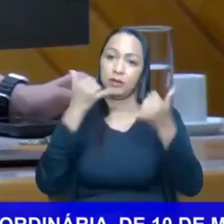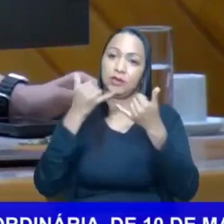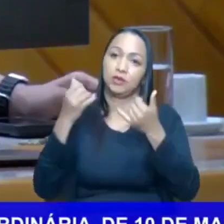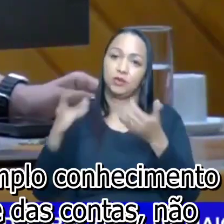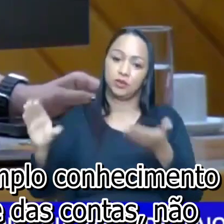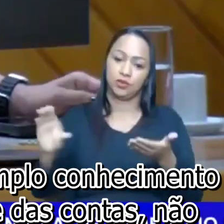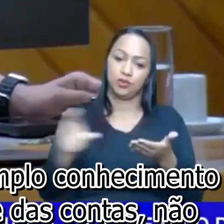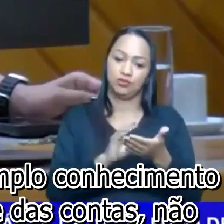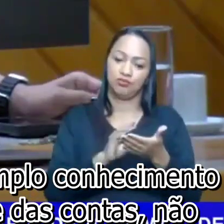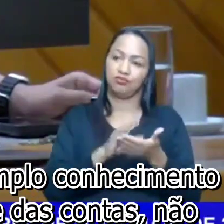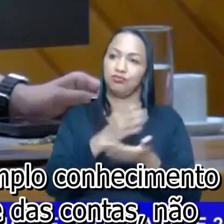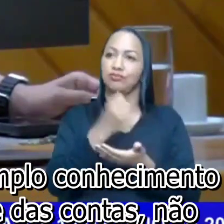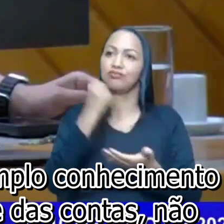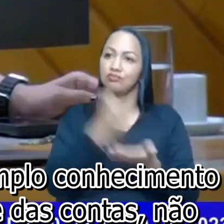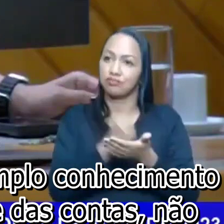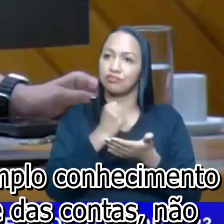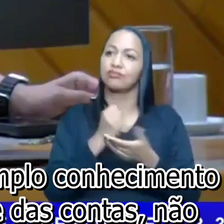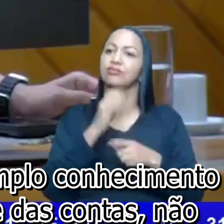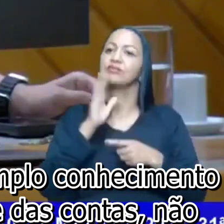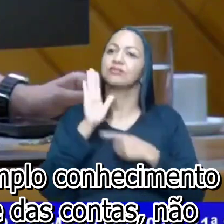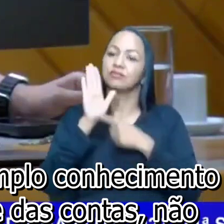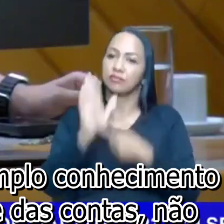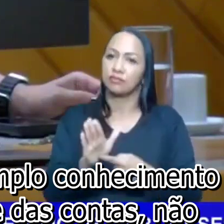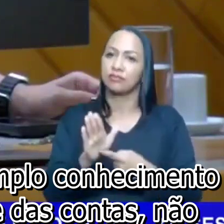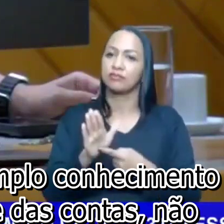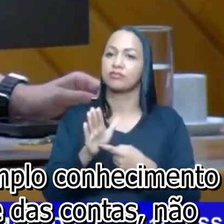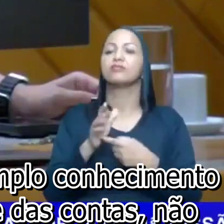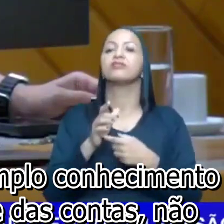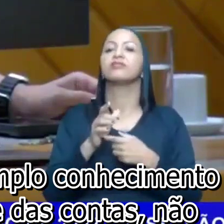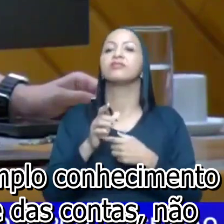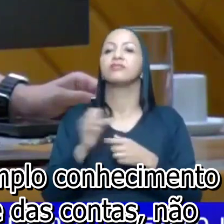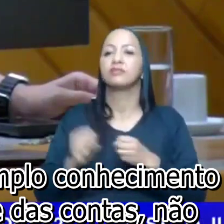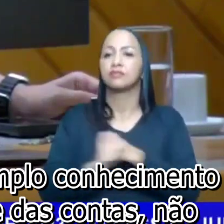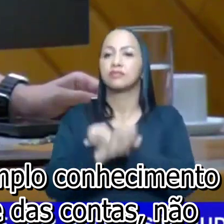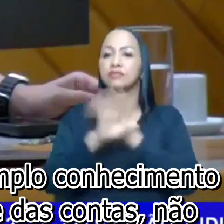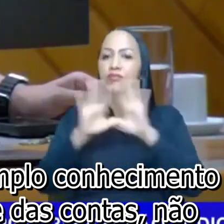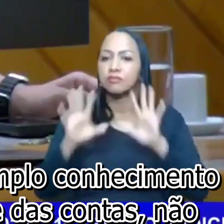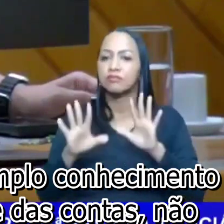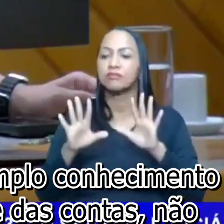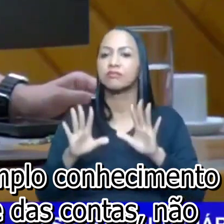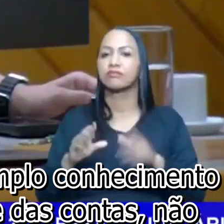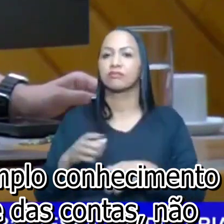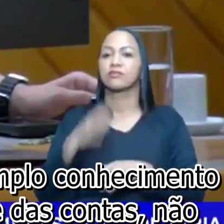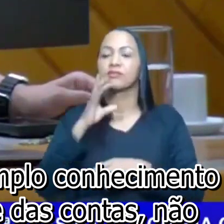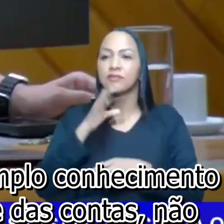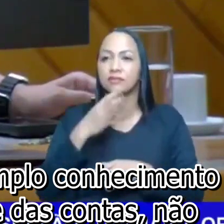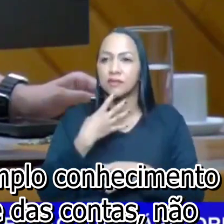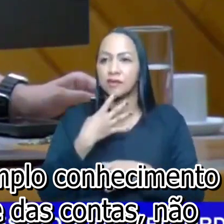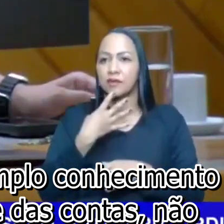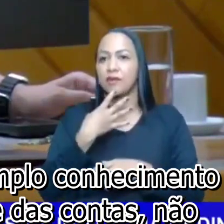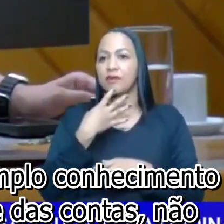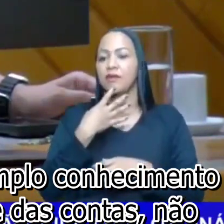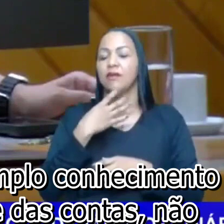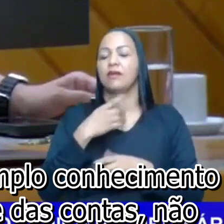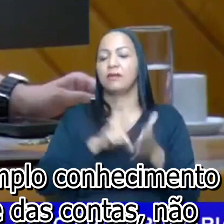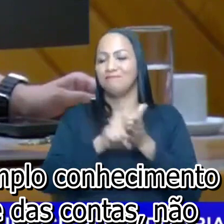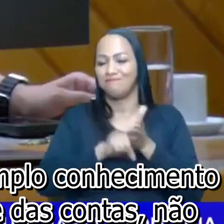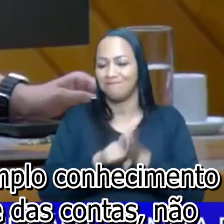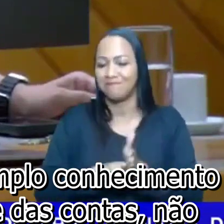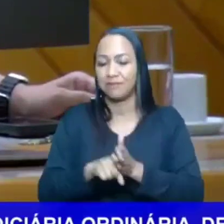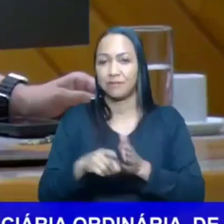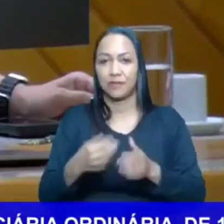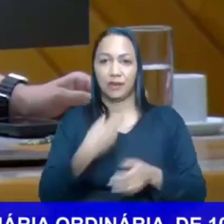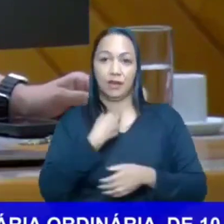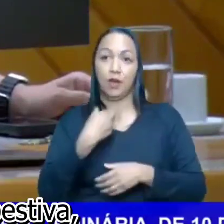qual a agremiação trouxe aos autos a informação de amplo conhecimento de que diversos documentos imprescindíveis à análise das contas